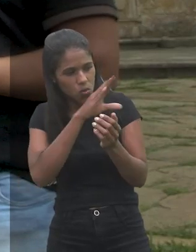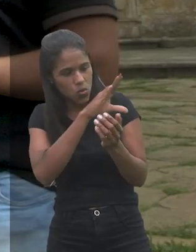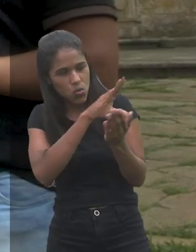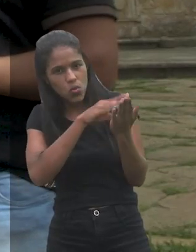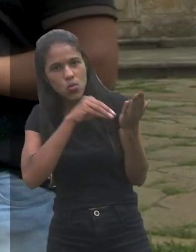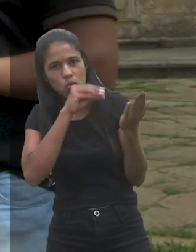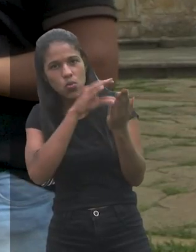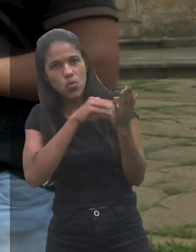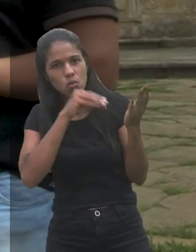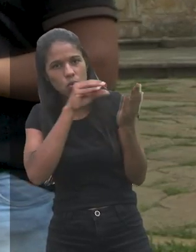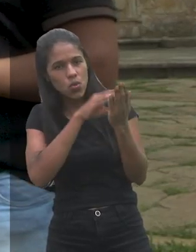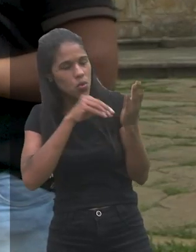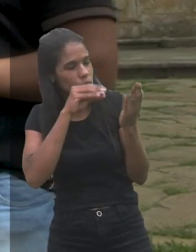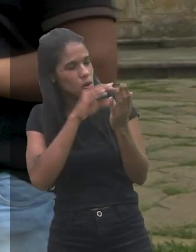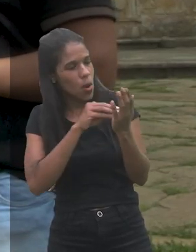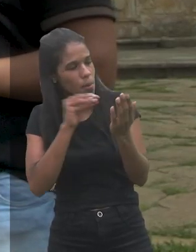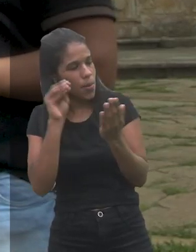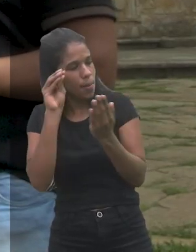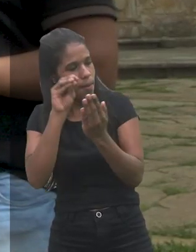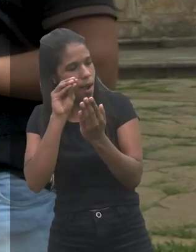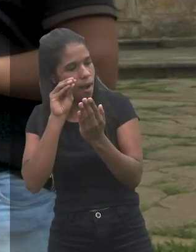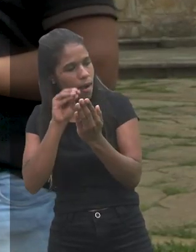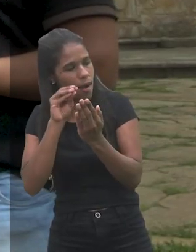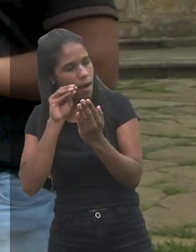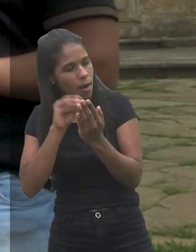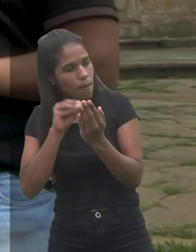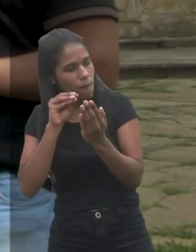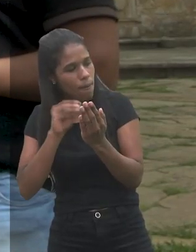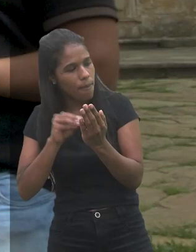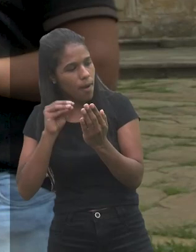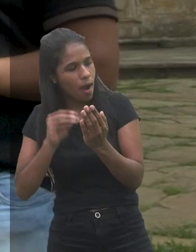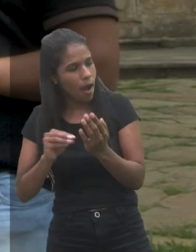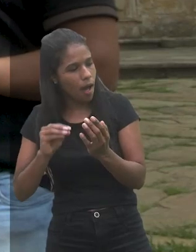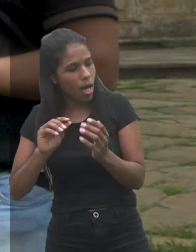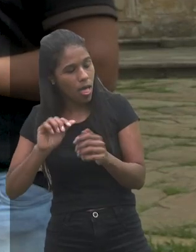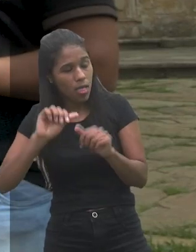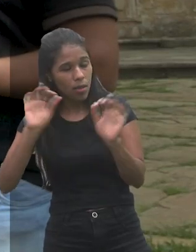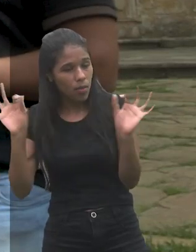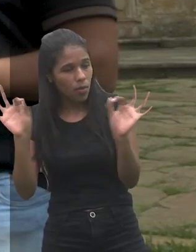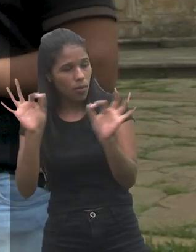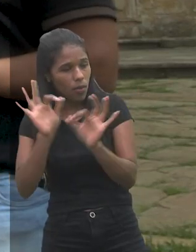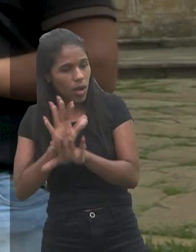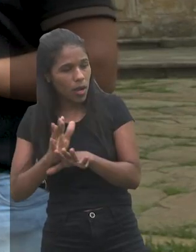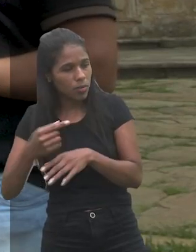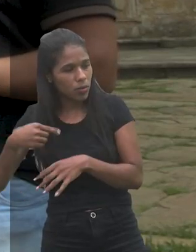ao ateliê, saindo do palácio indo ao ateliê dele, ele teve uma ideia, homenagear esse